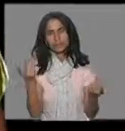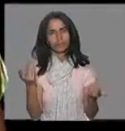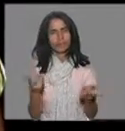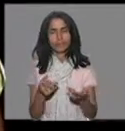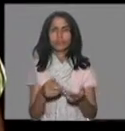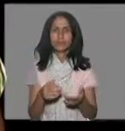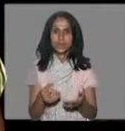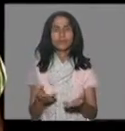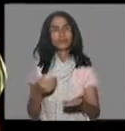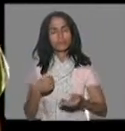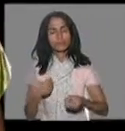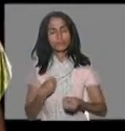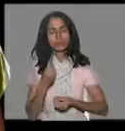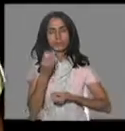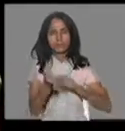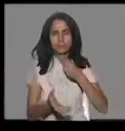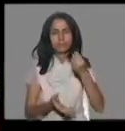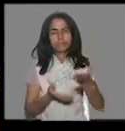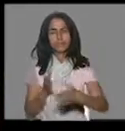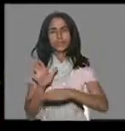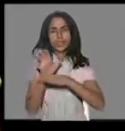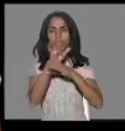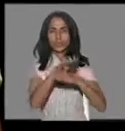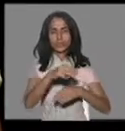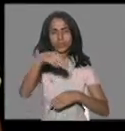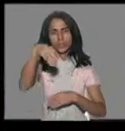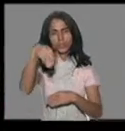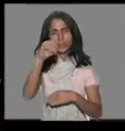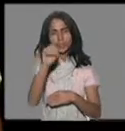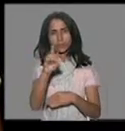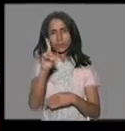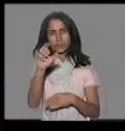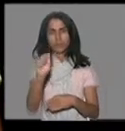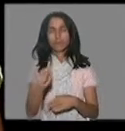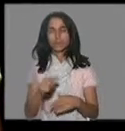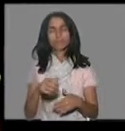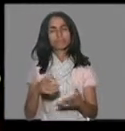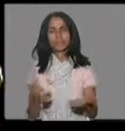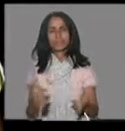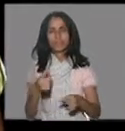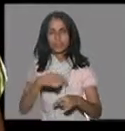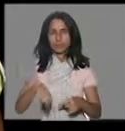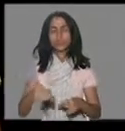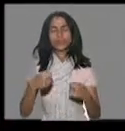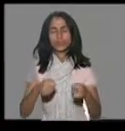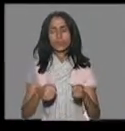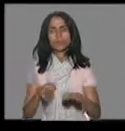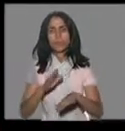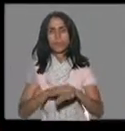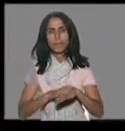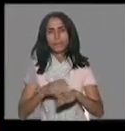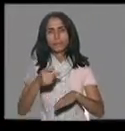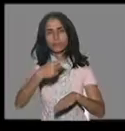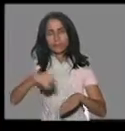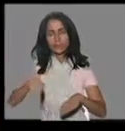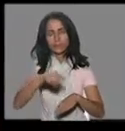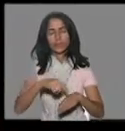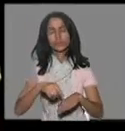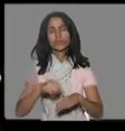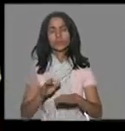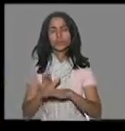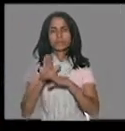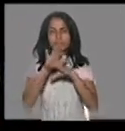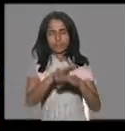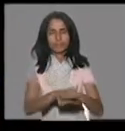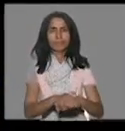é a nossa contribuição também para a moda eu acho que a gente tem que ser a agente desse mundo da moda e eu acho que a gente tem que